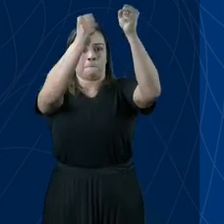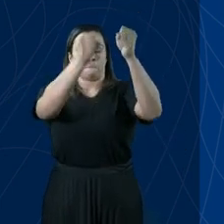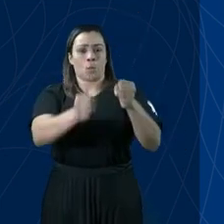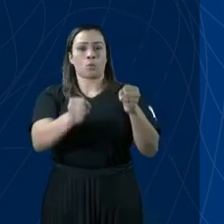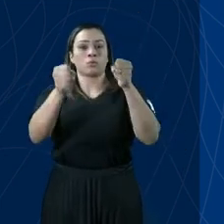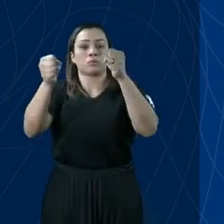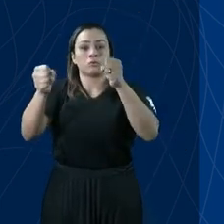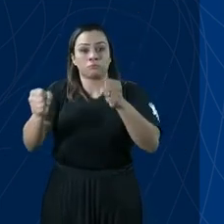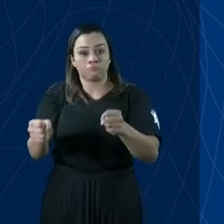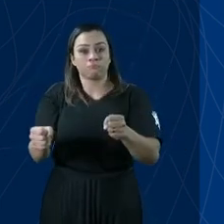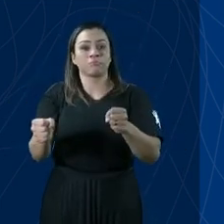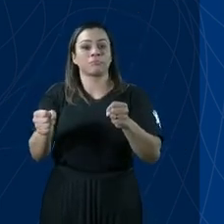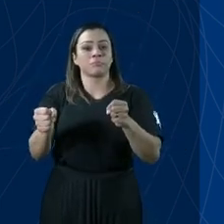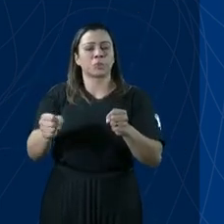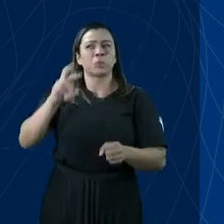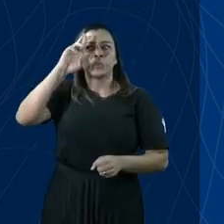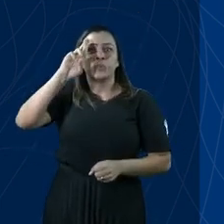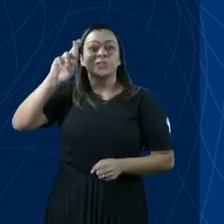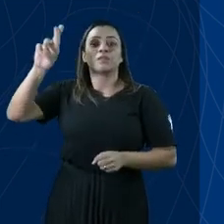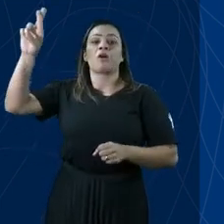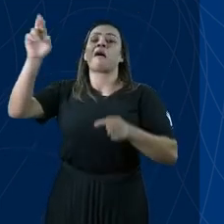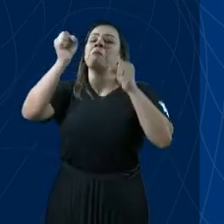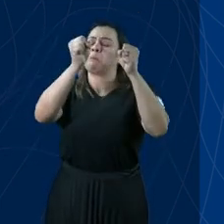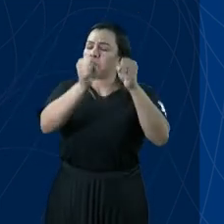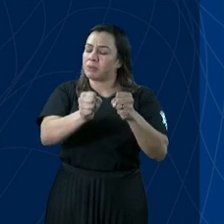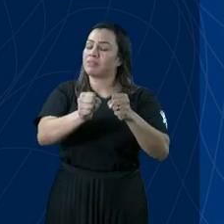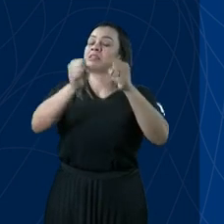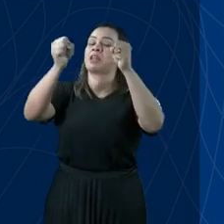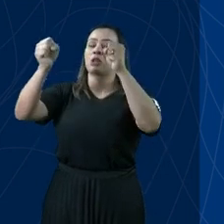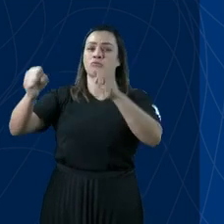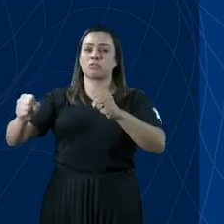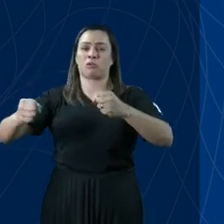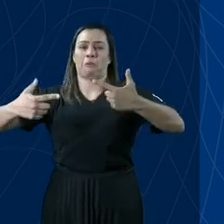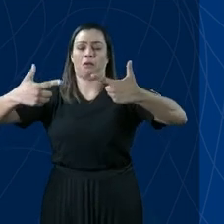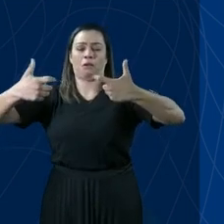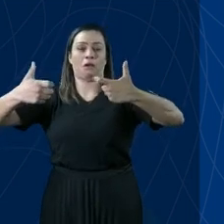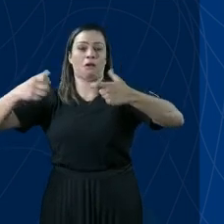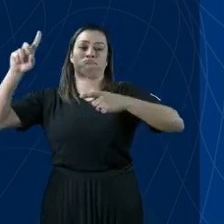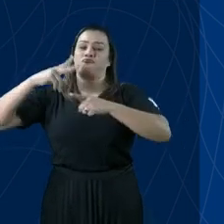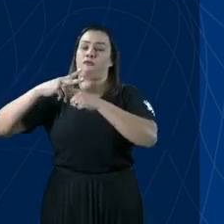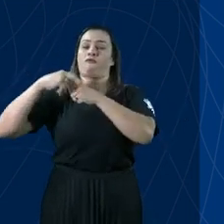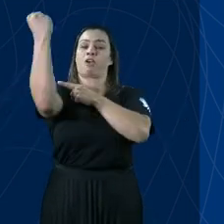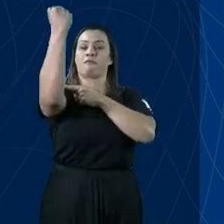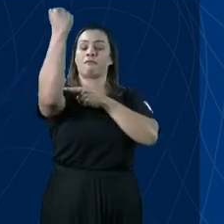poderoso, o Senhor poderoso na guerra.